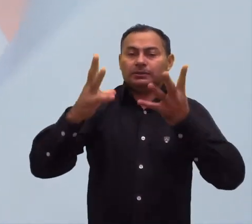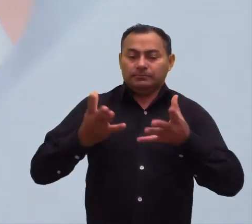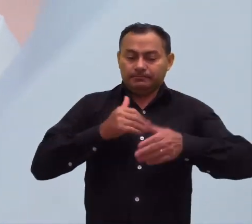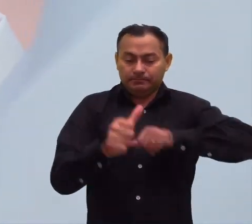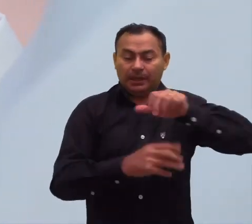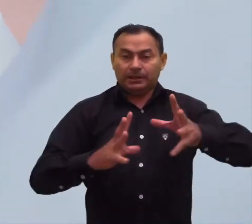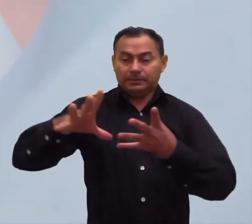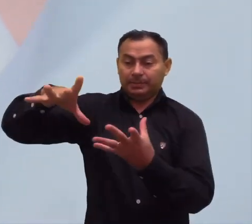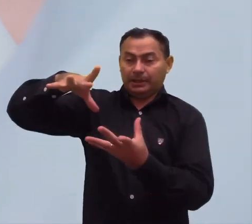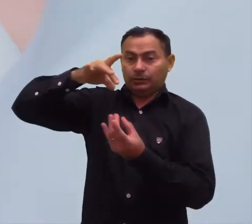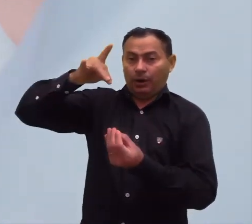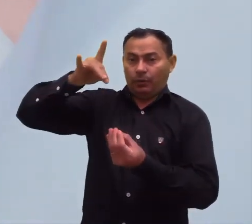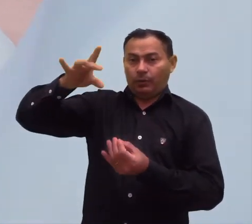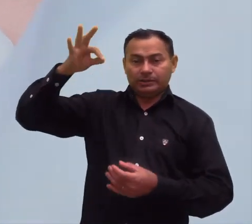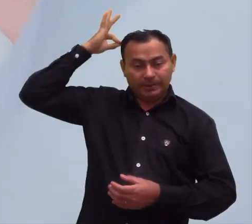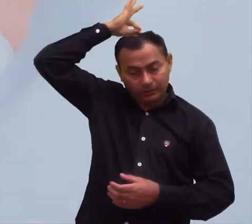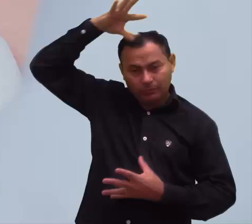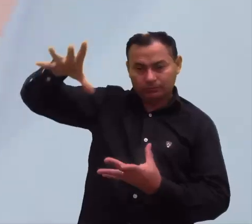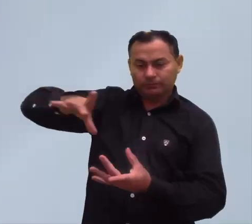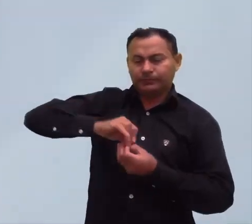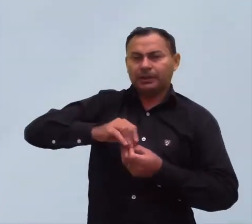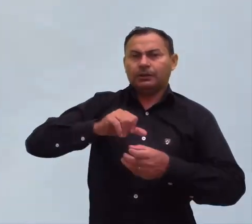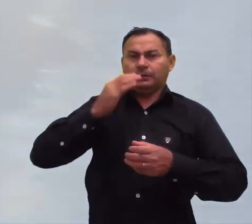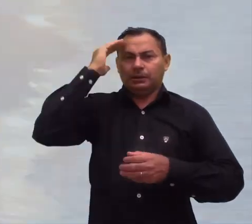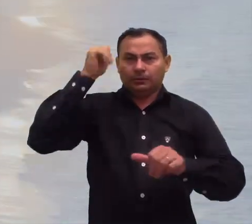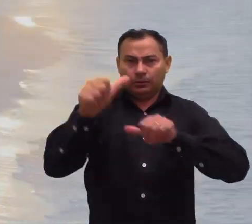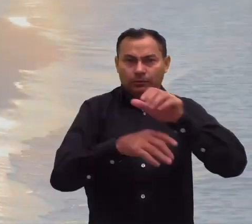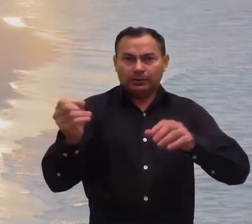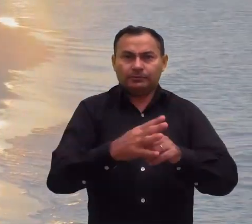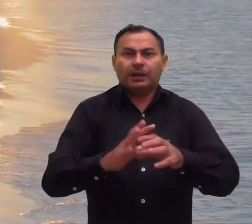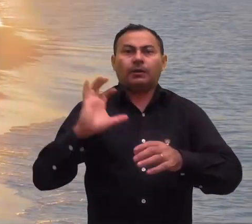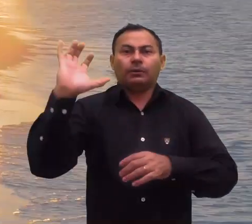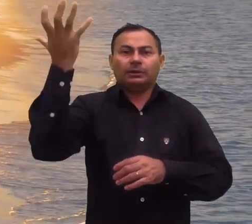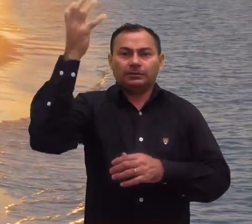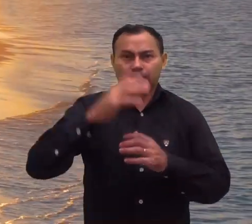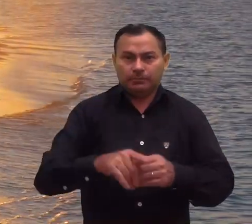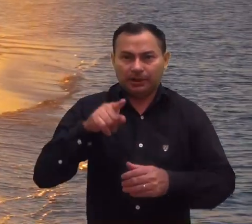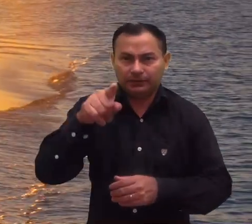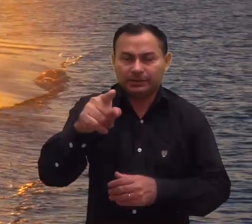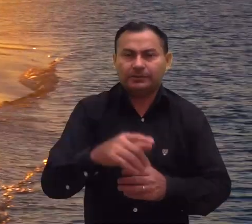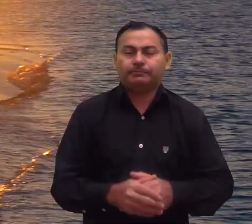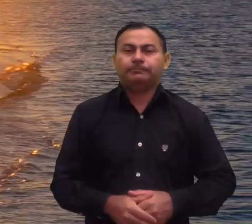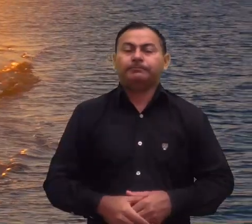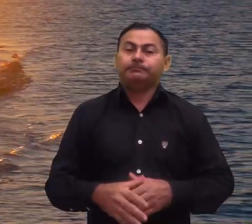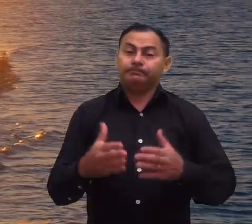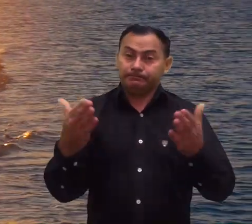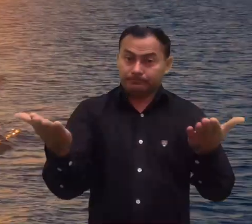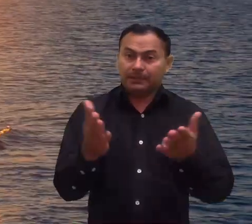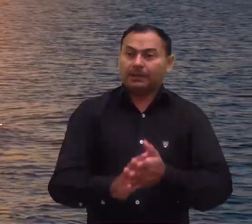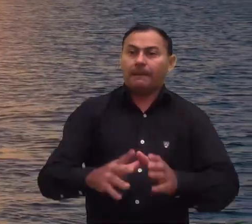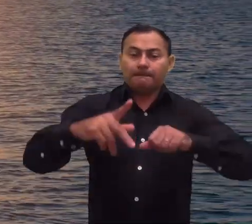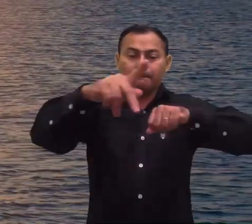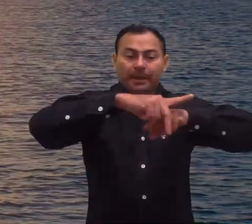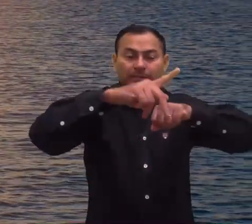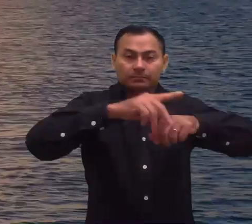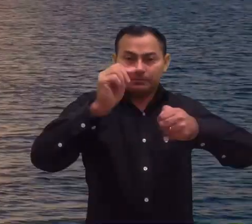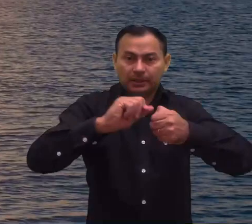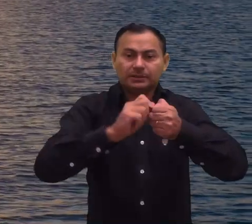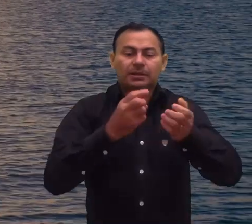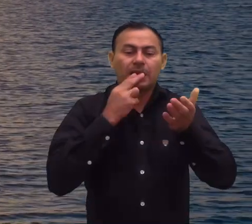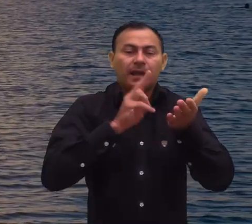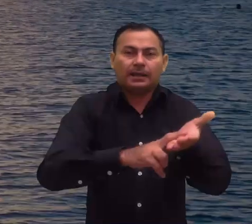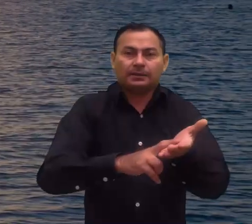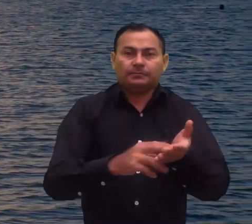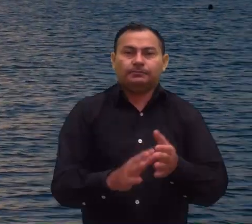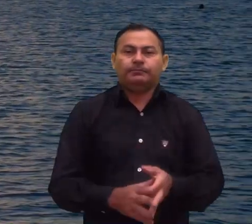nascimento espiritual. Você não precisa entender o processo do novo nascimento até que ele aconteça para você. É isso que Pedro